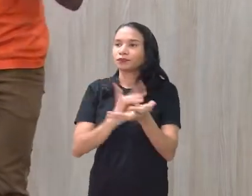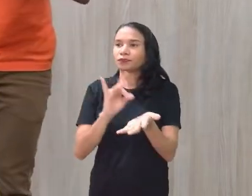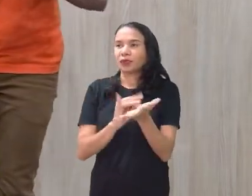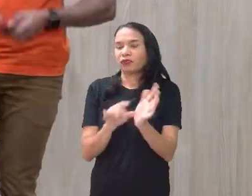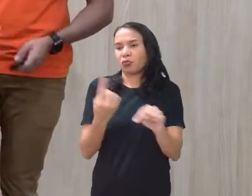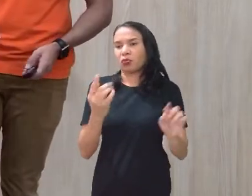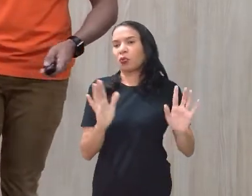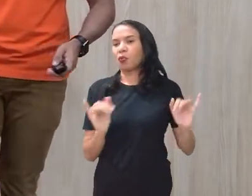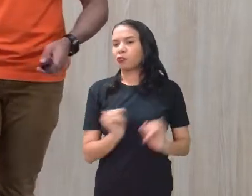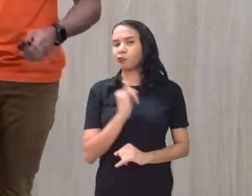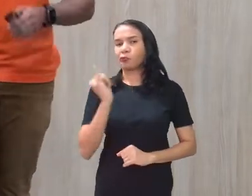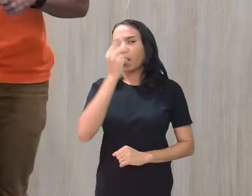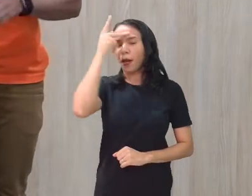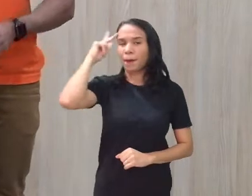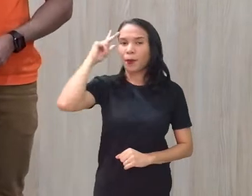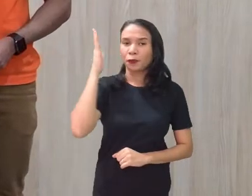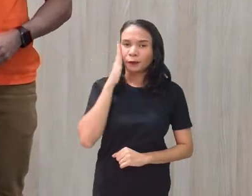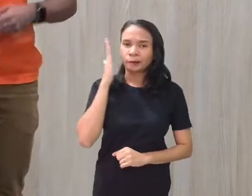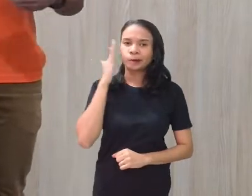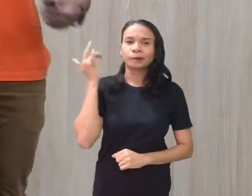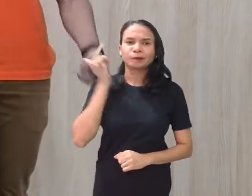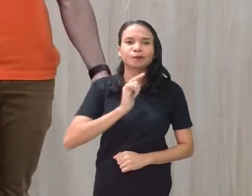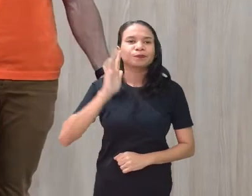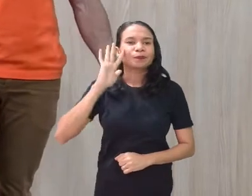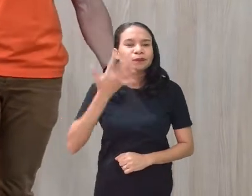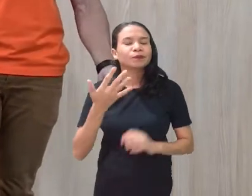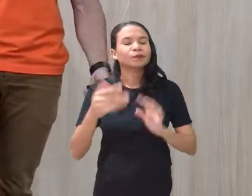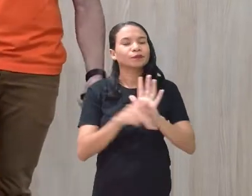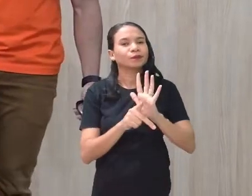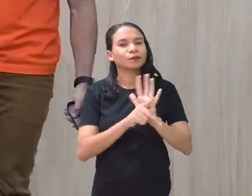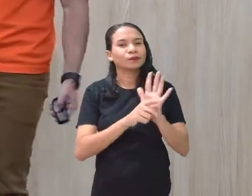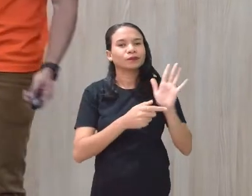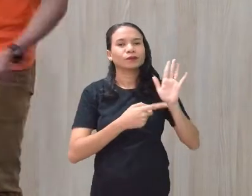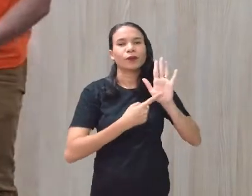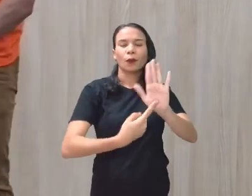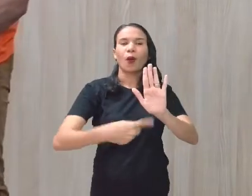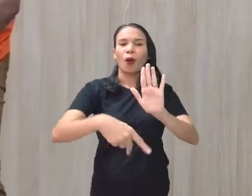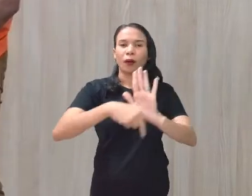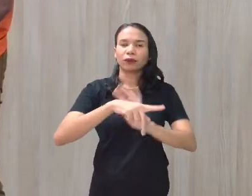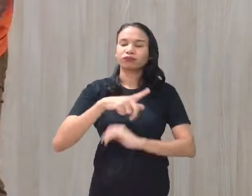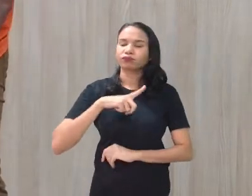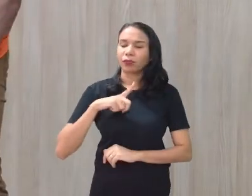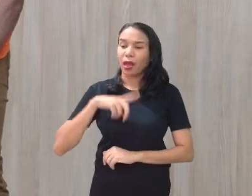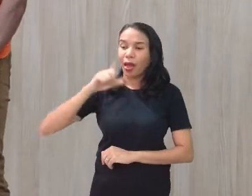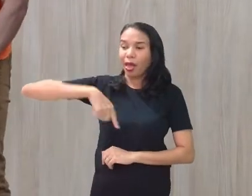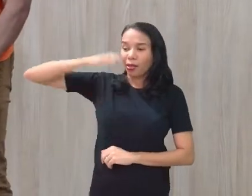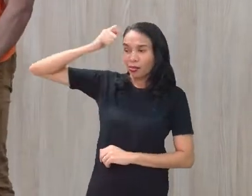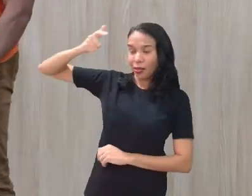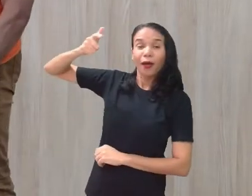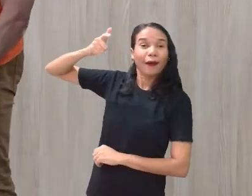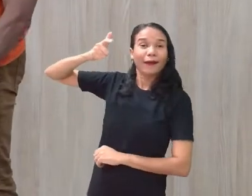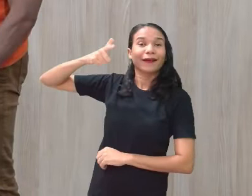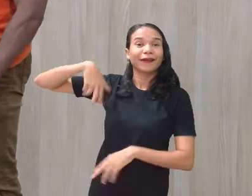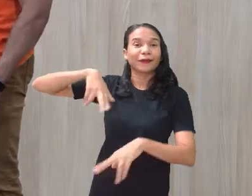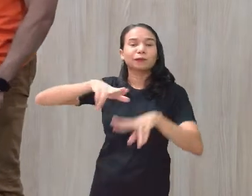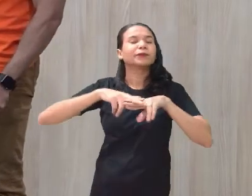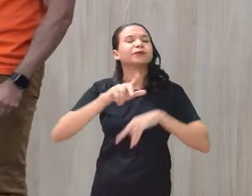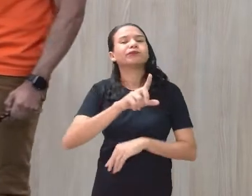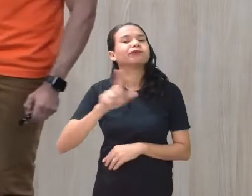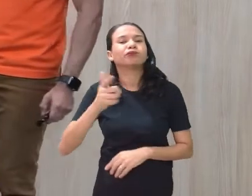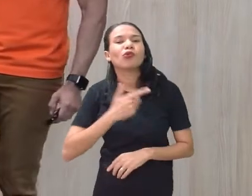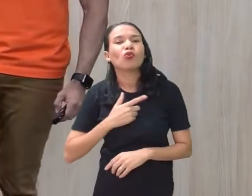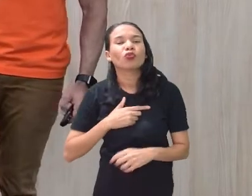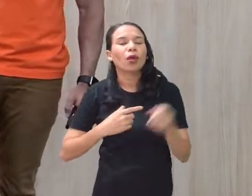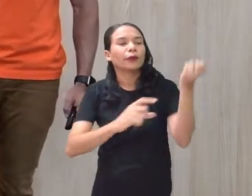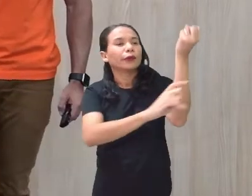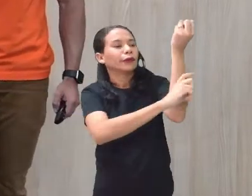irrelevante. Se você consegue entender e resolver o problema que está sendo proposto, essa é a ideia, certo? Então a gente não encontra no